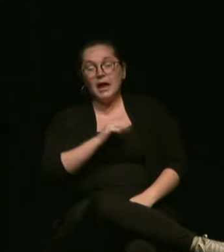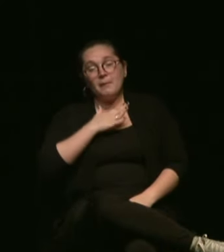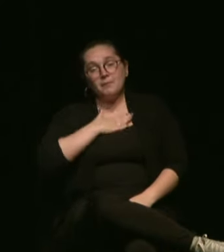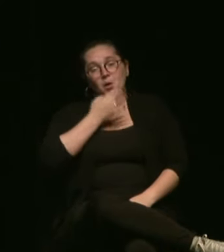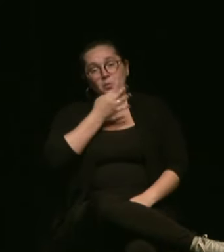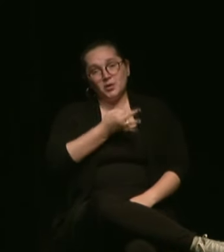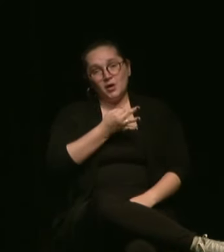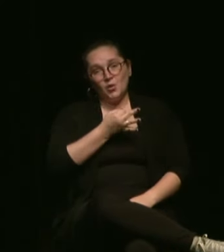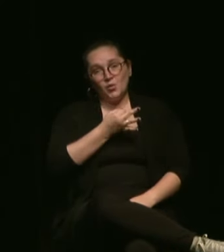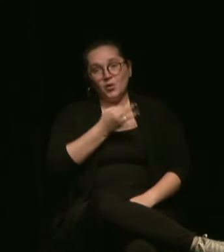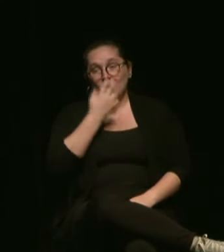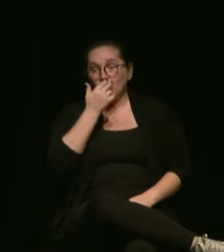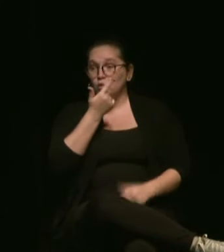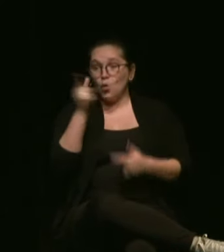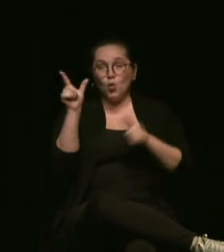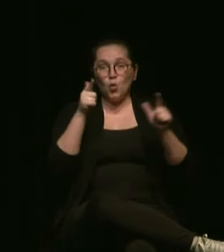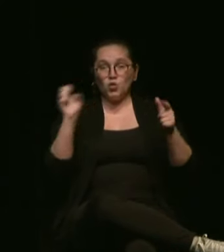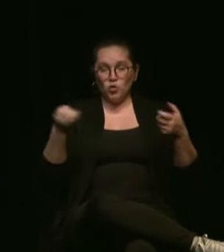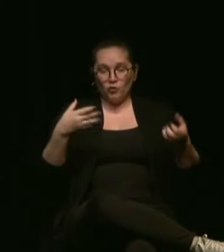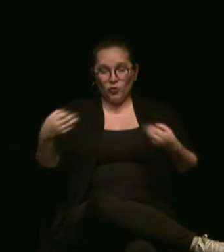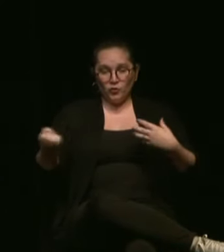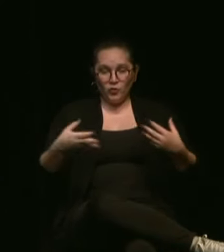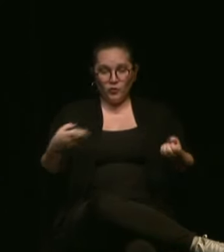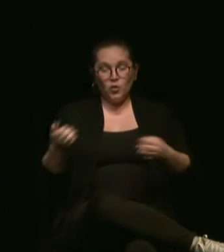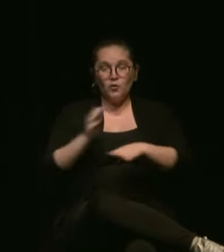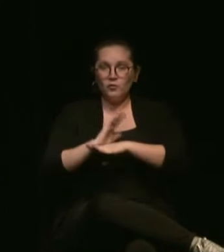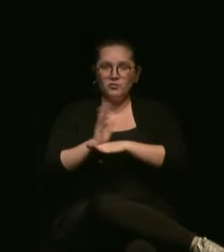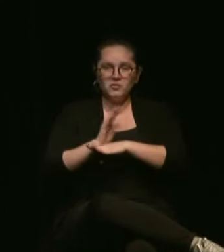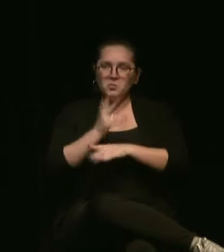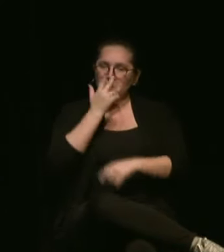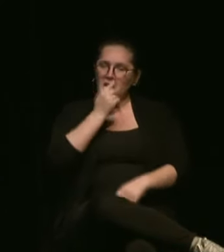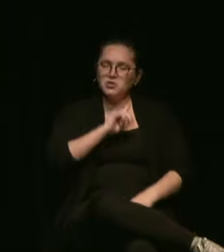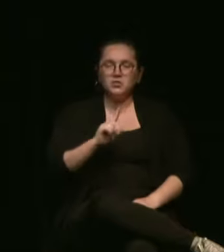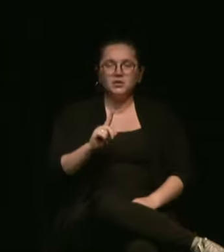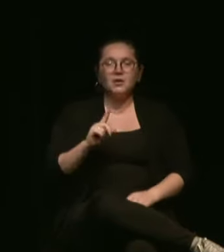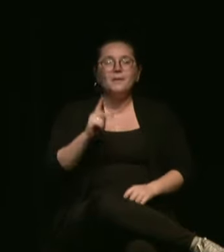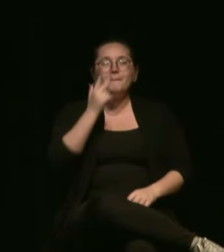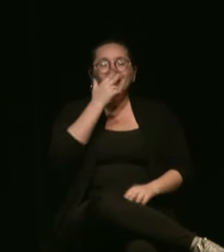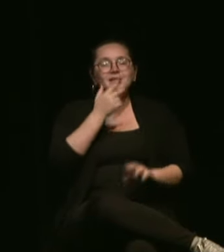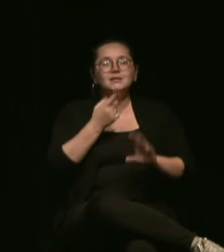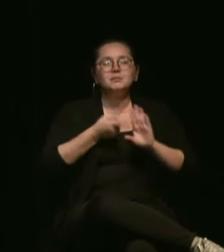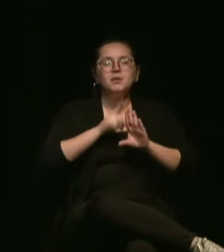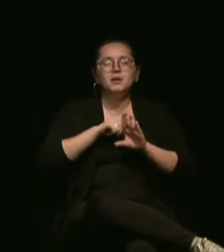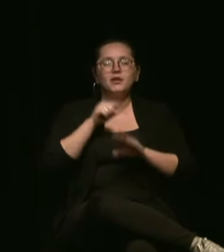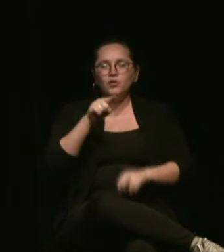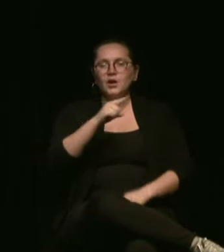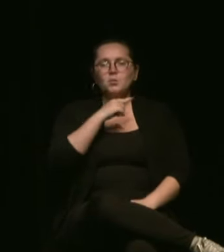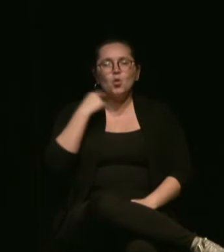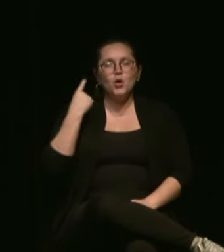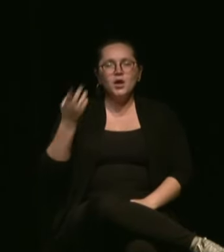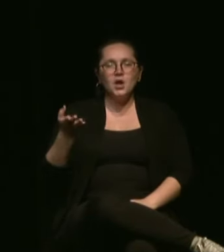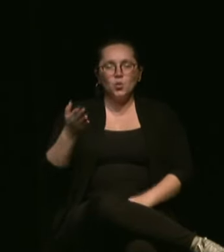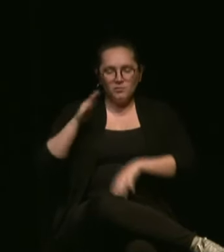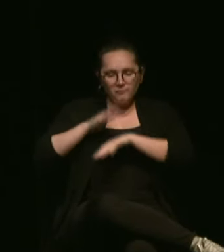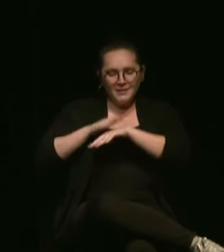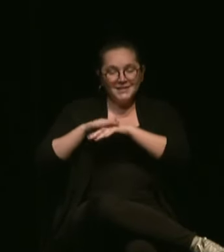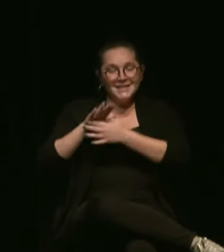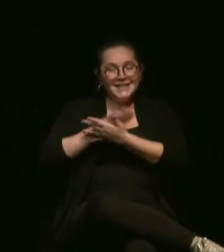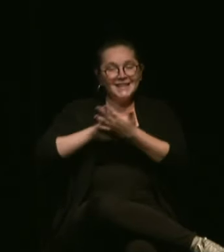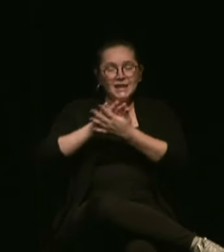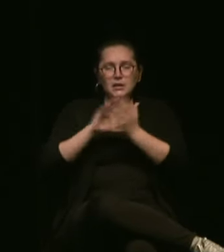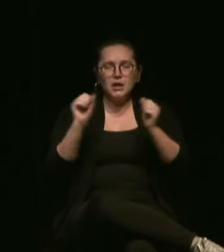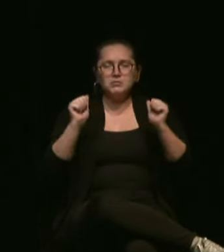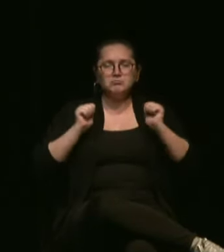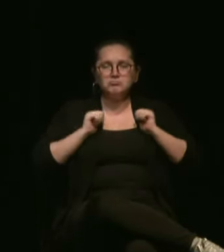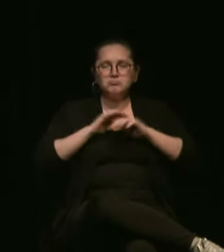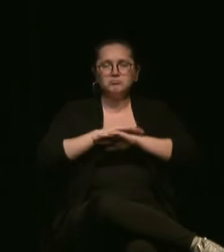a gente não teria todos os outros filmes. O Coutinho teria morrido simbolicamente ali e não teria feito mais filme nenhum. Então,